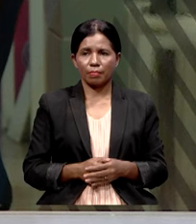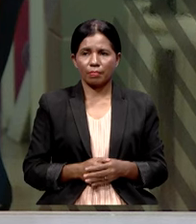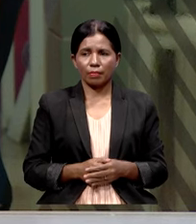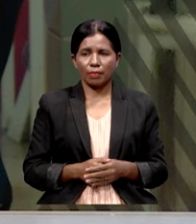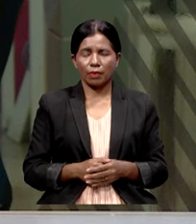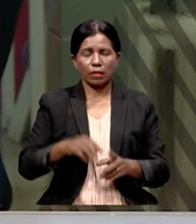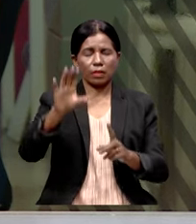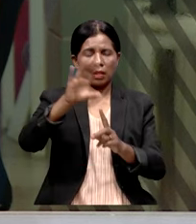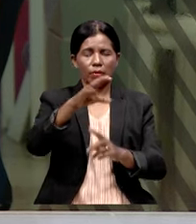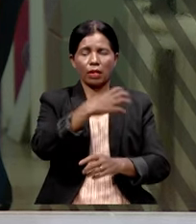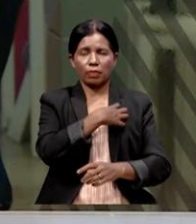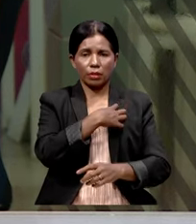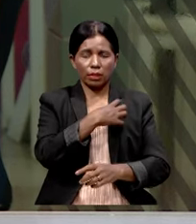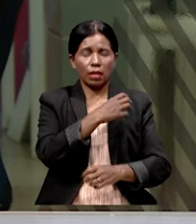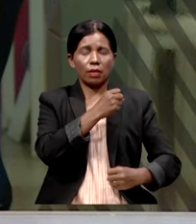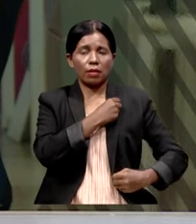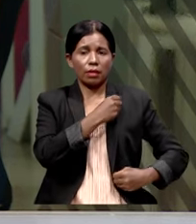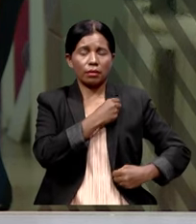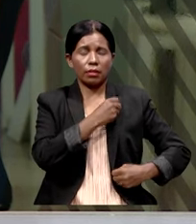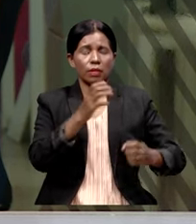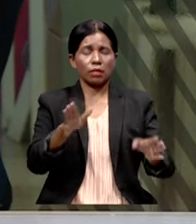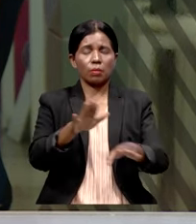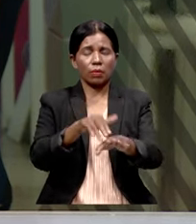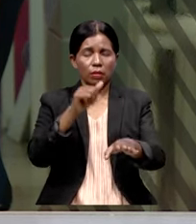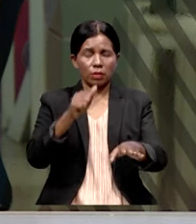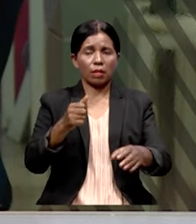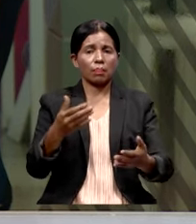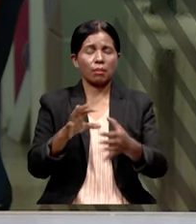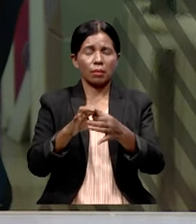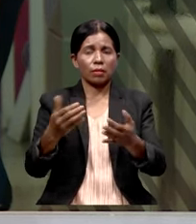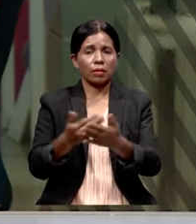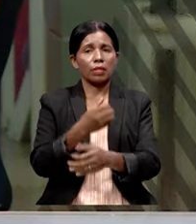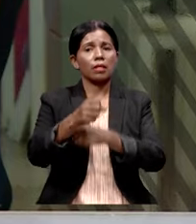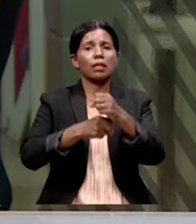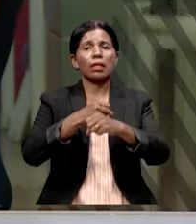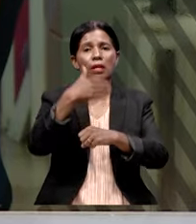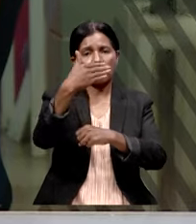Comando FFDTL se recruta da membro FFDTL Phone e a Tina Noin.